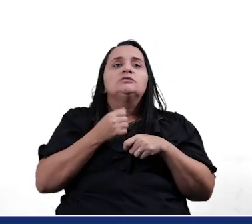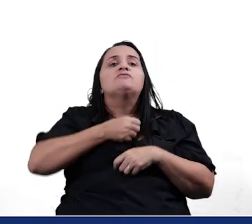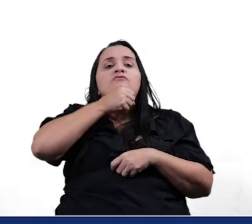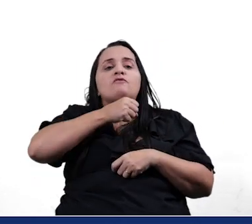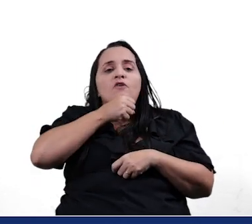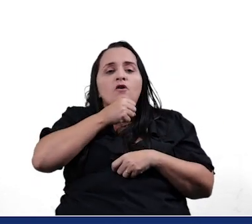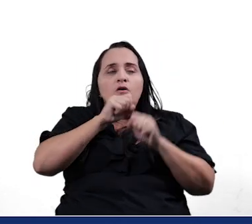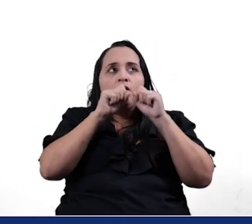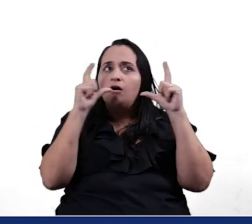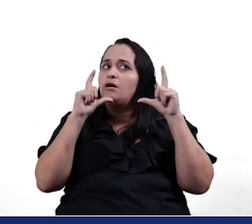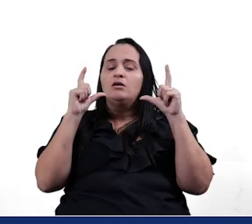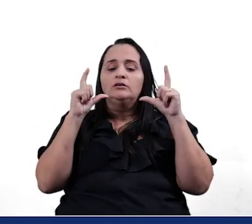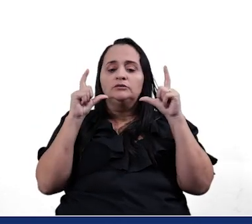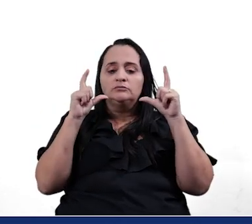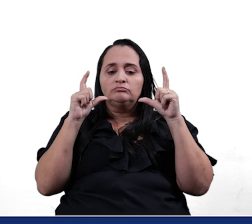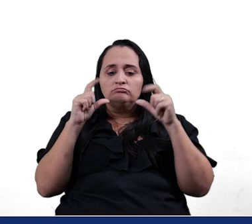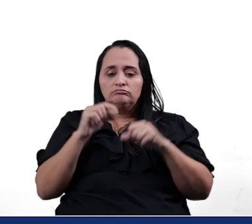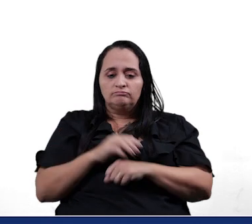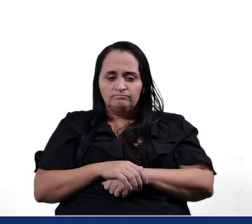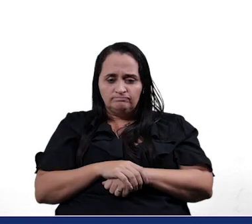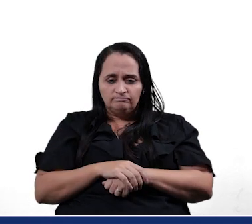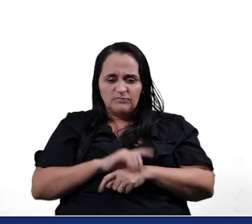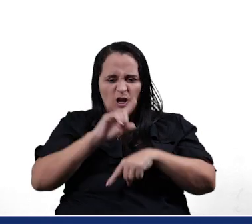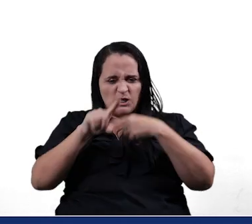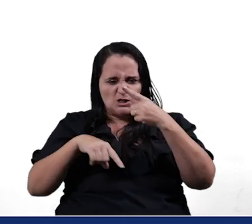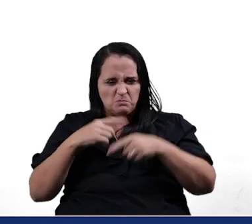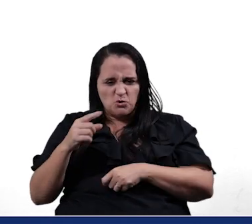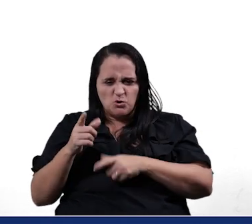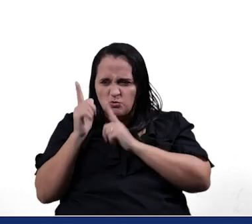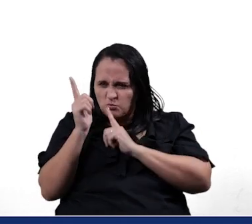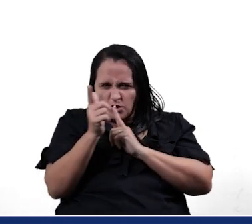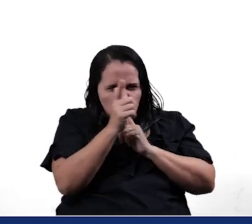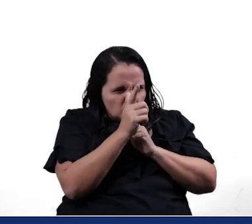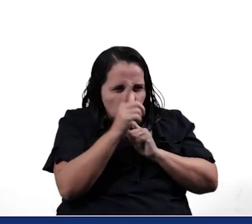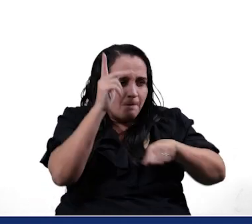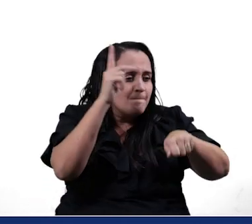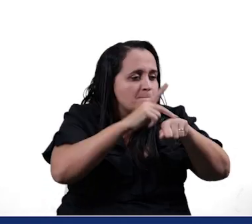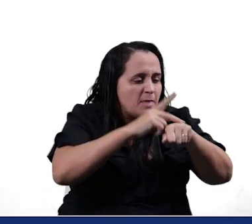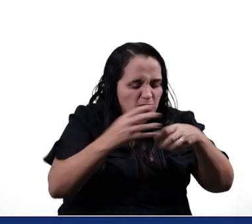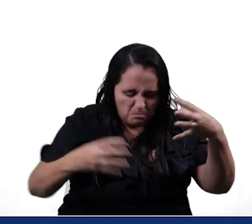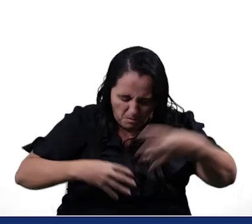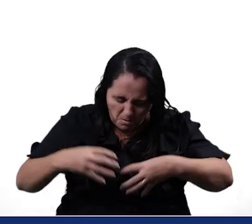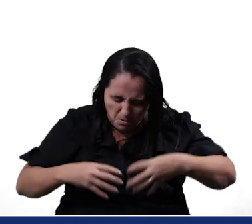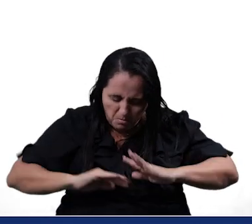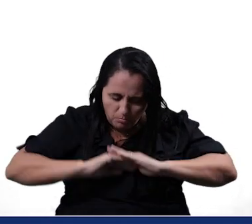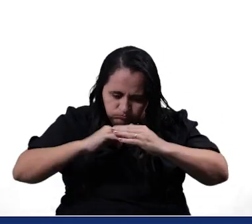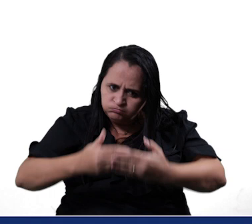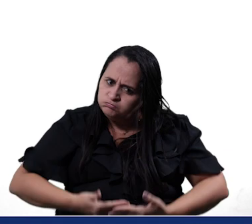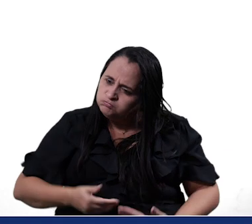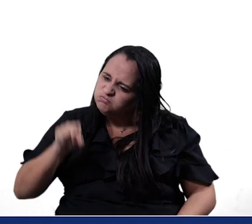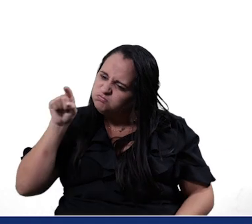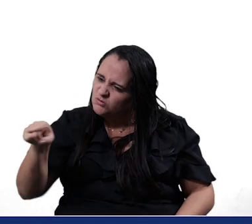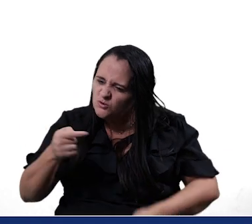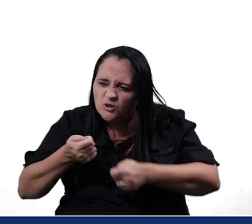pedras. Colocaram umas pedras dentro da barriga daquele lobo que era enganador. Porque